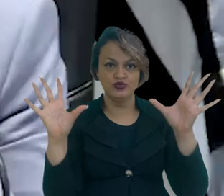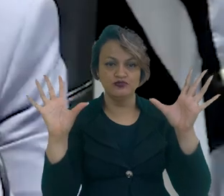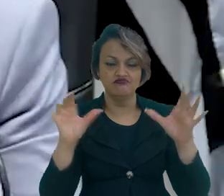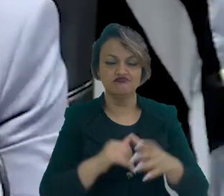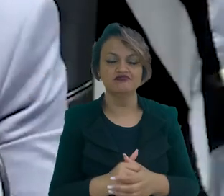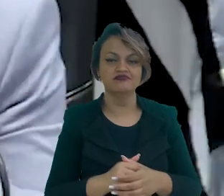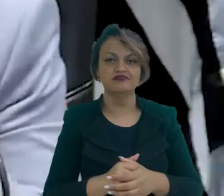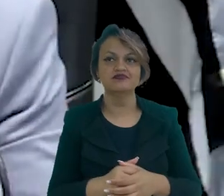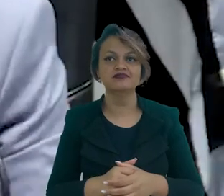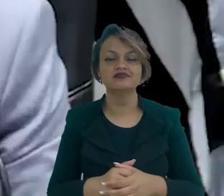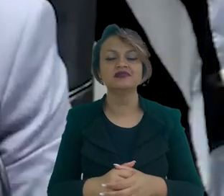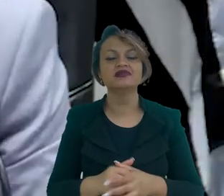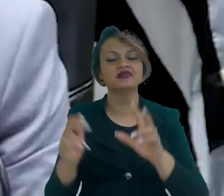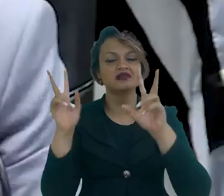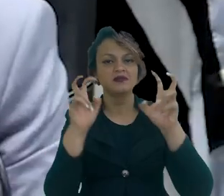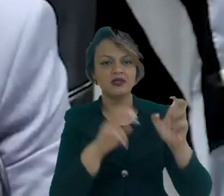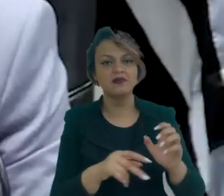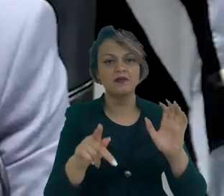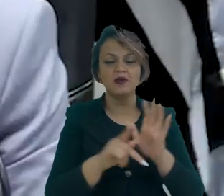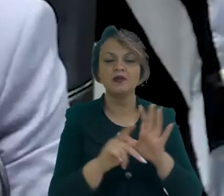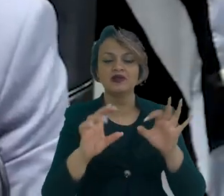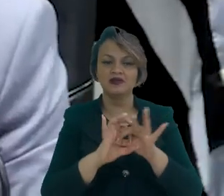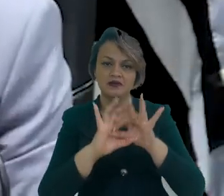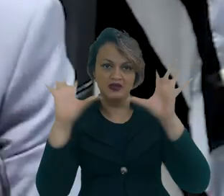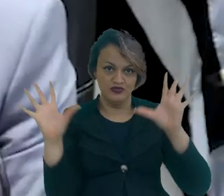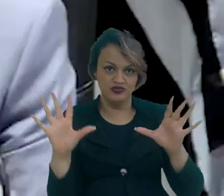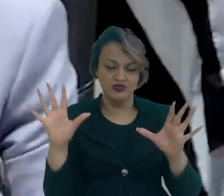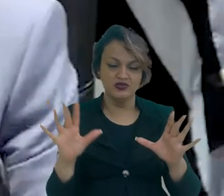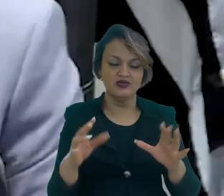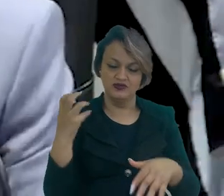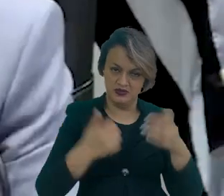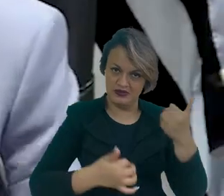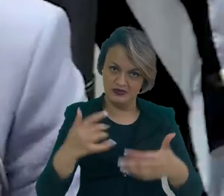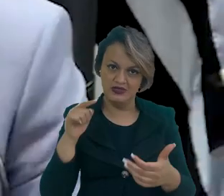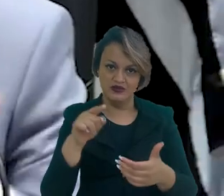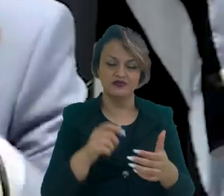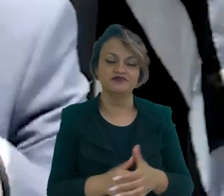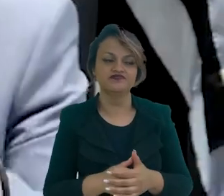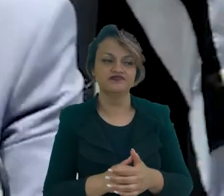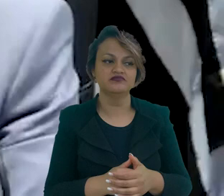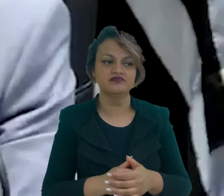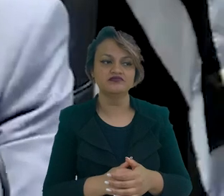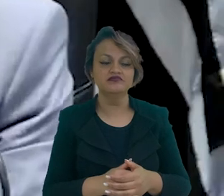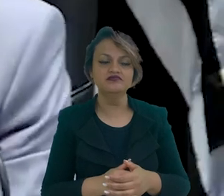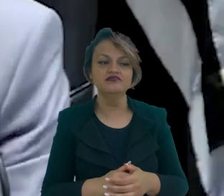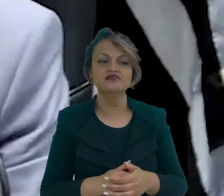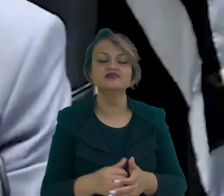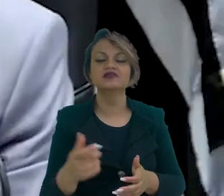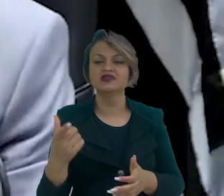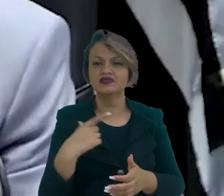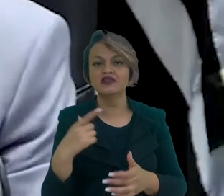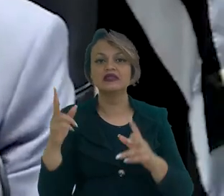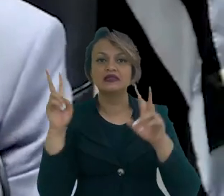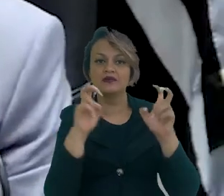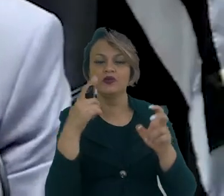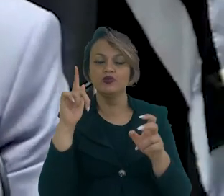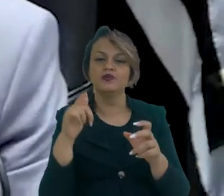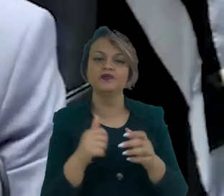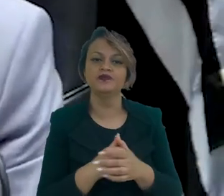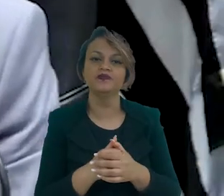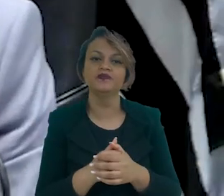essa lei da Liberdade Econômica antes da responsabilidade objetiva vamos tocar no